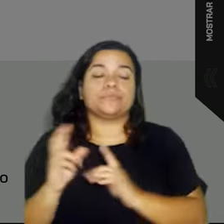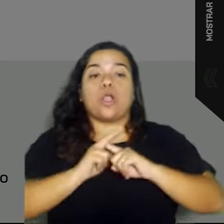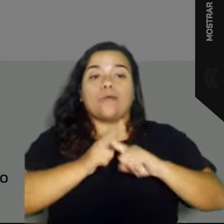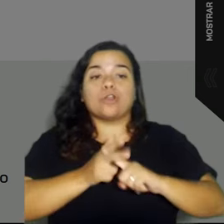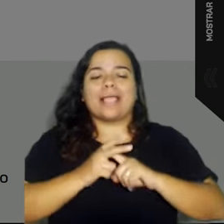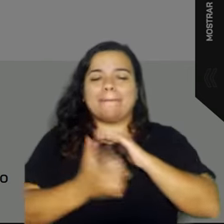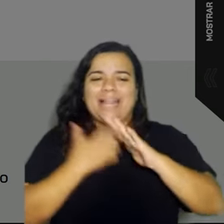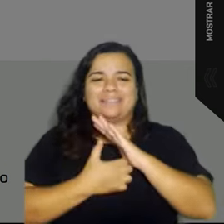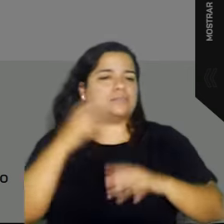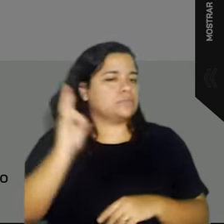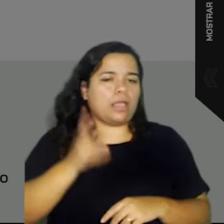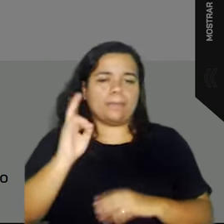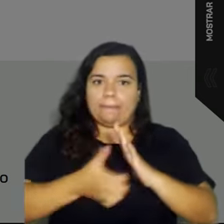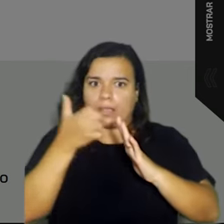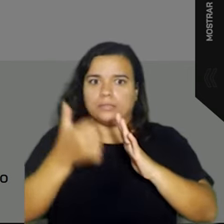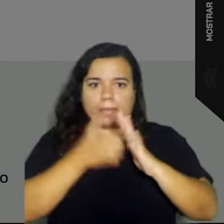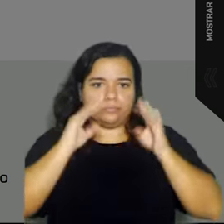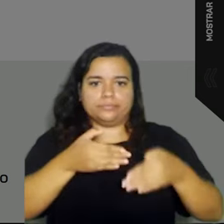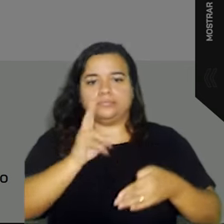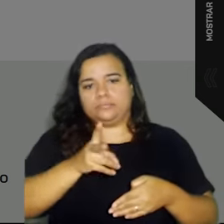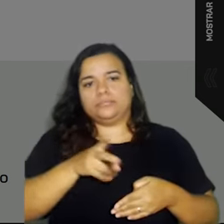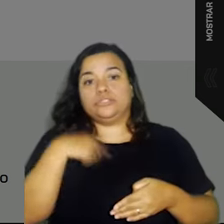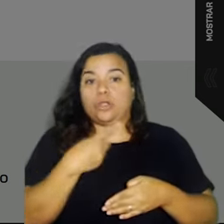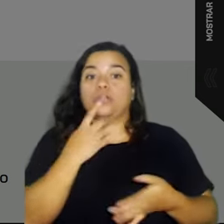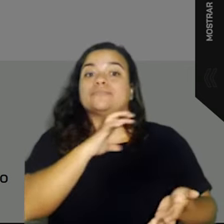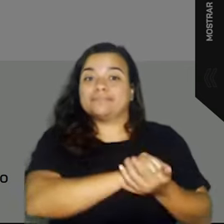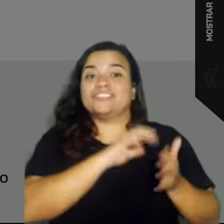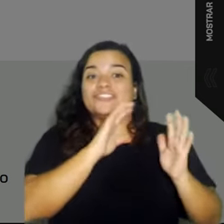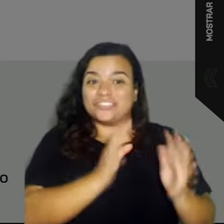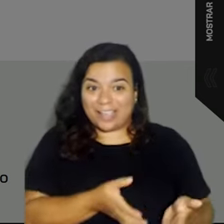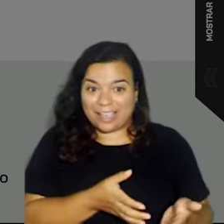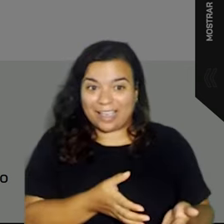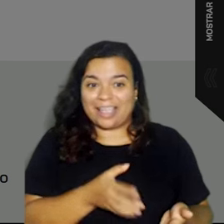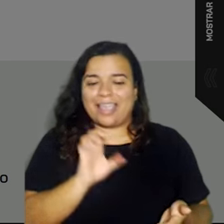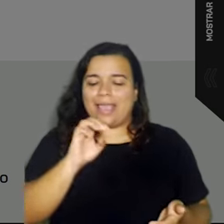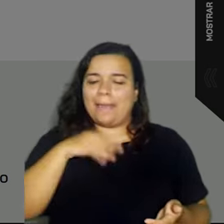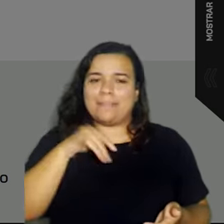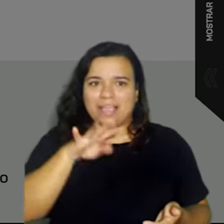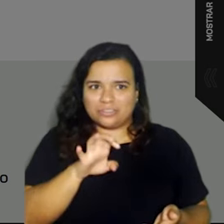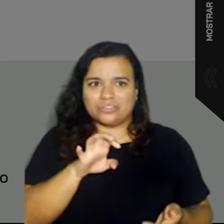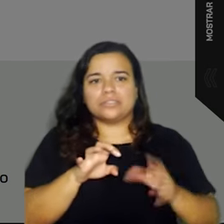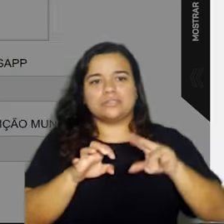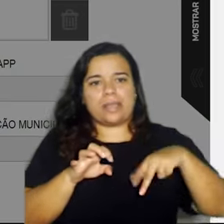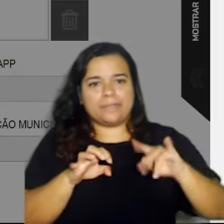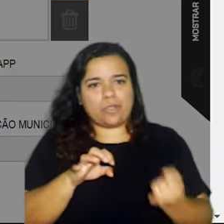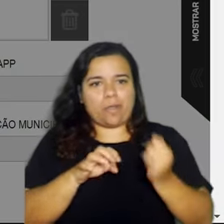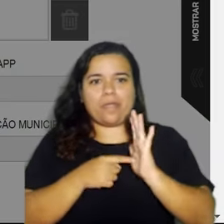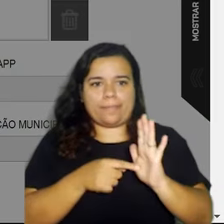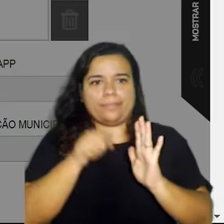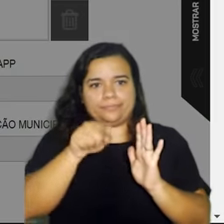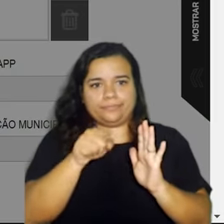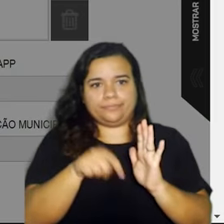da empresa lembra da do assunto quando a gente cadastrou o emitente ele vem com CNPJ da sua empresa aqui então eu tô nessa empresa